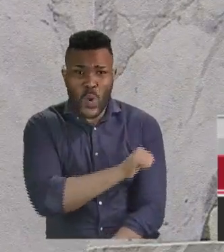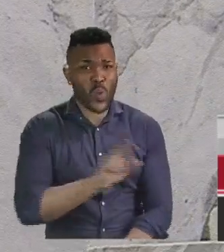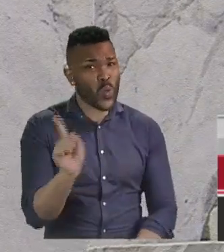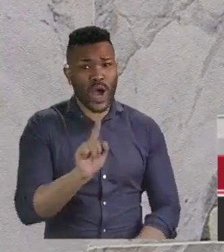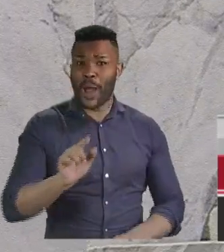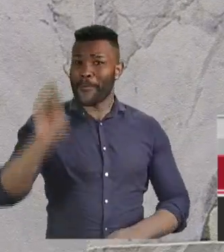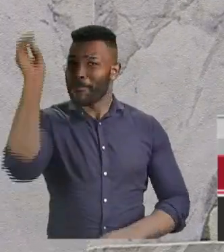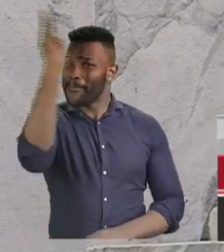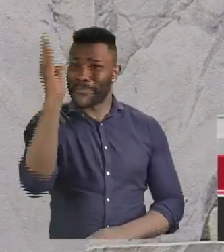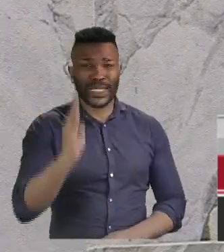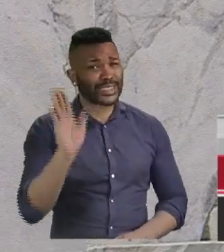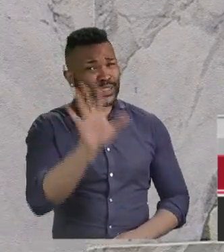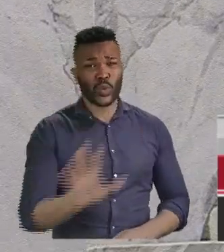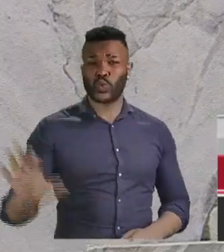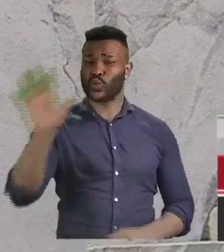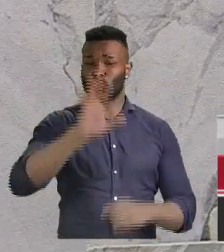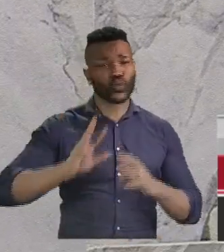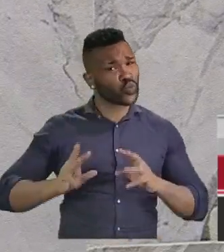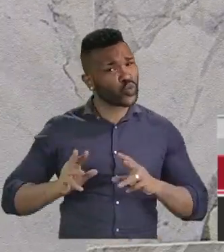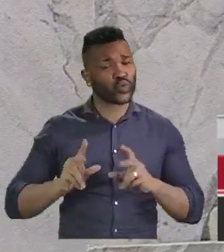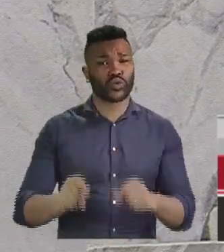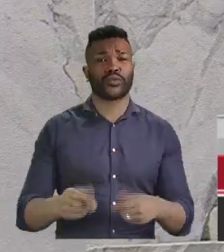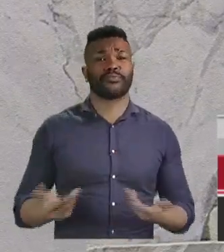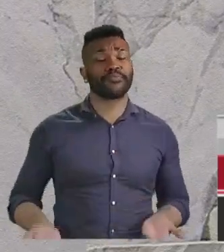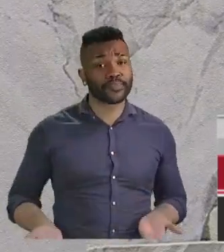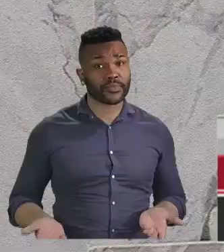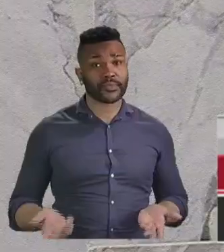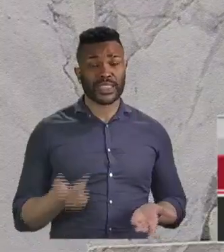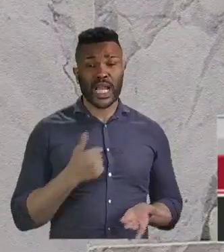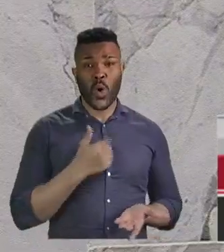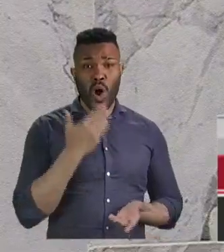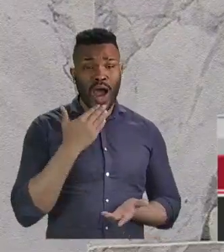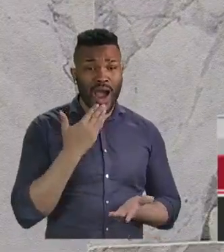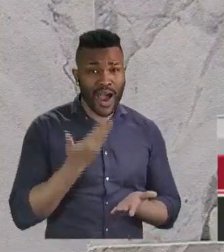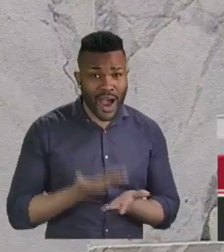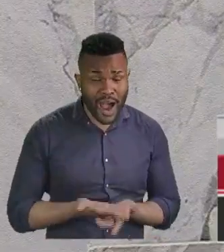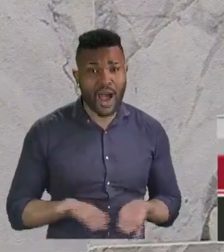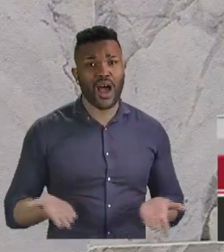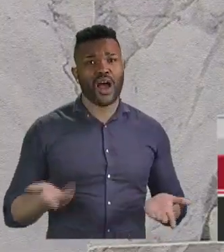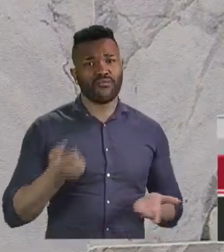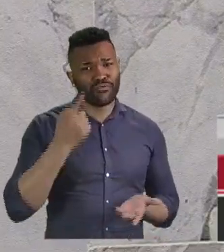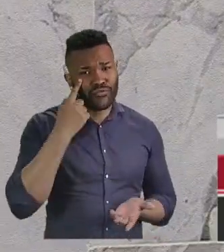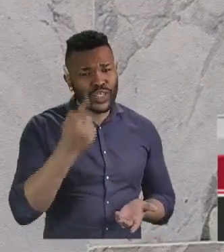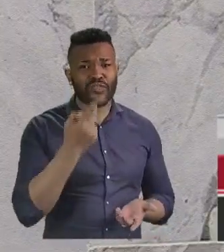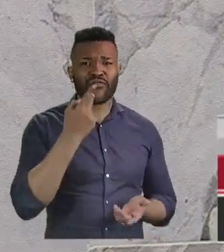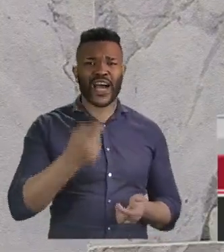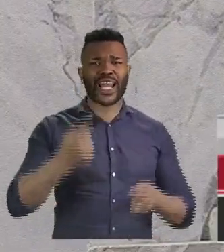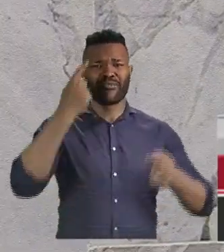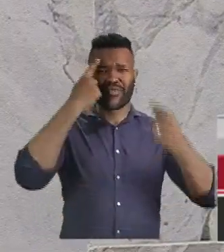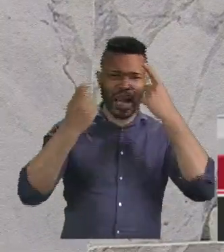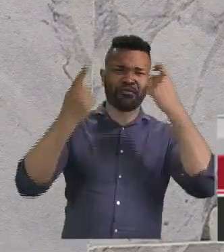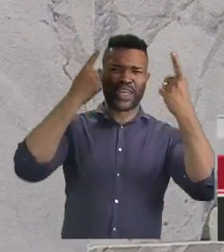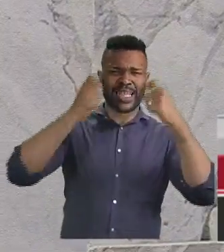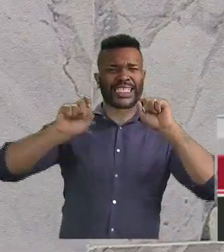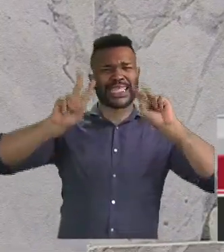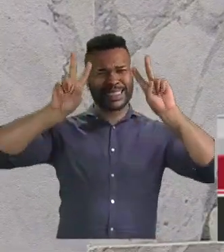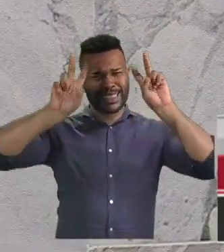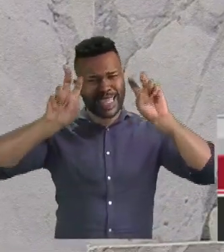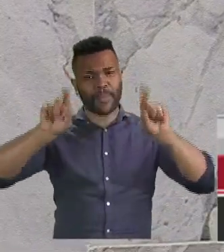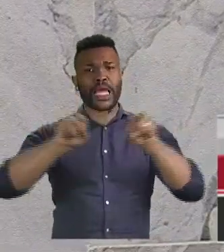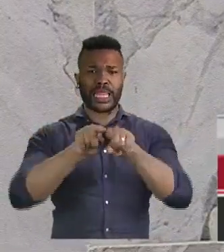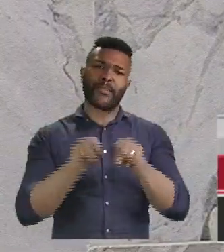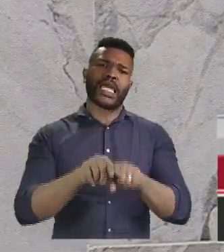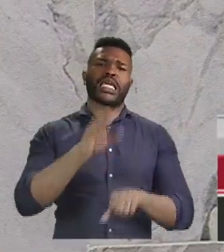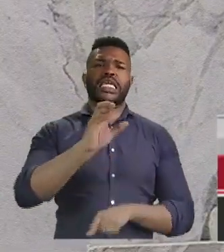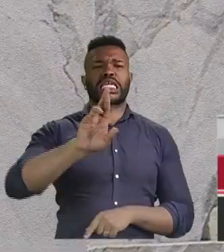todo o Brasil. E me espanta quando eu vejo, nós aqui falando em violência diariamente, em